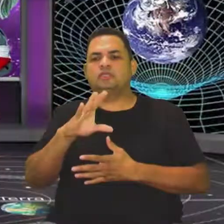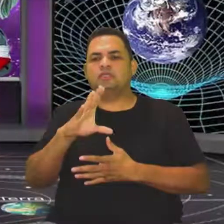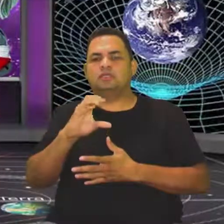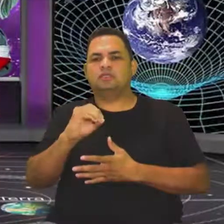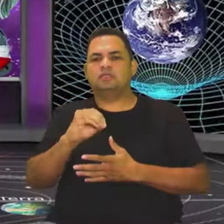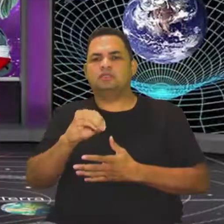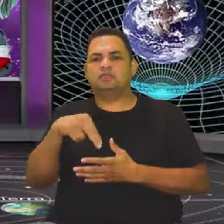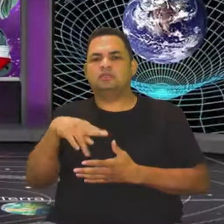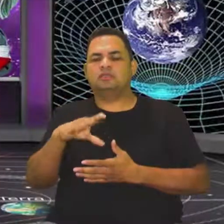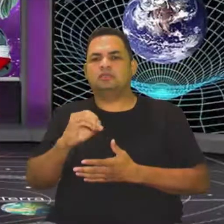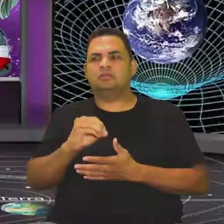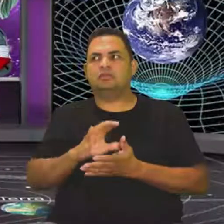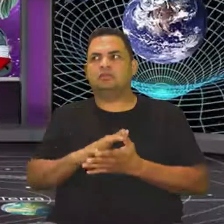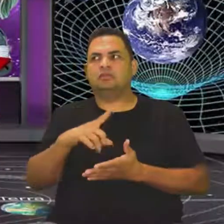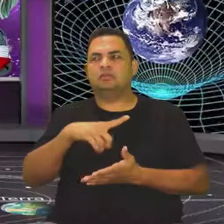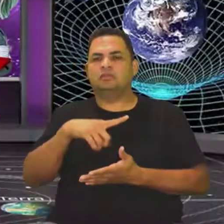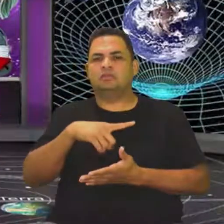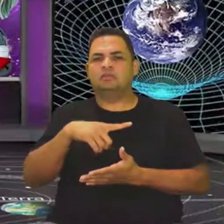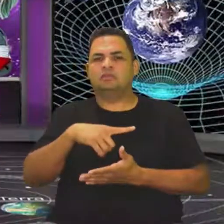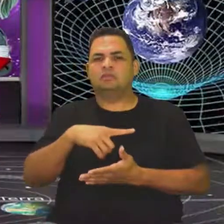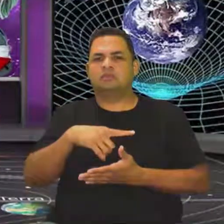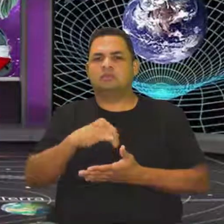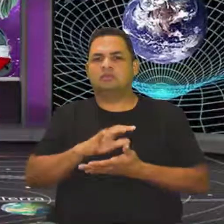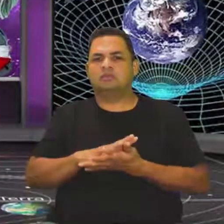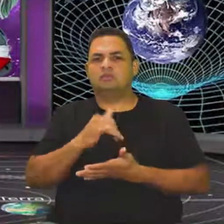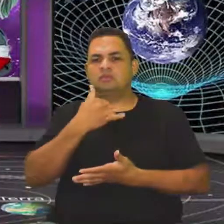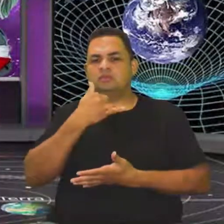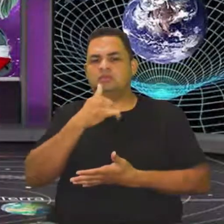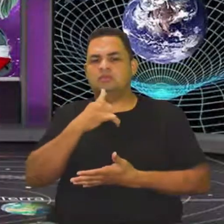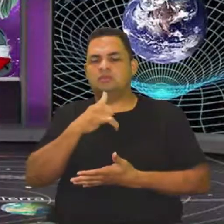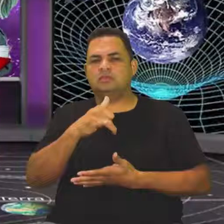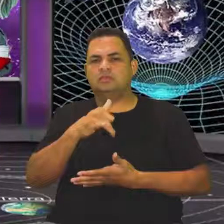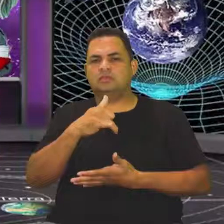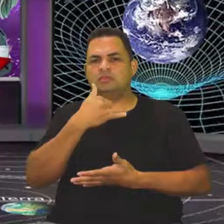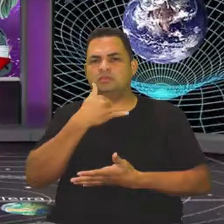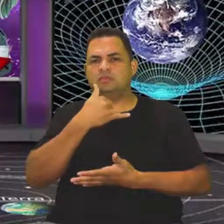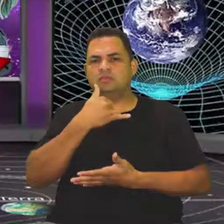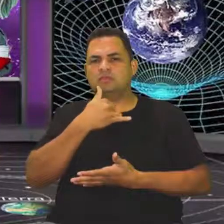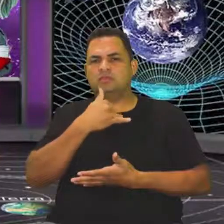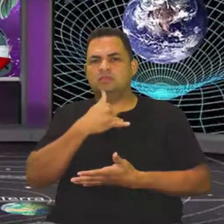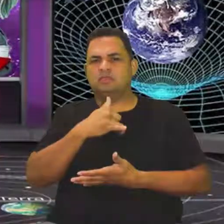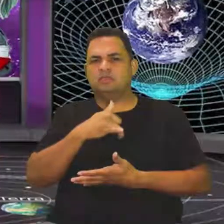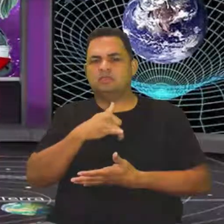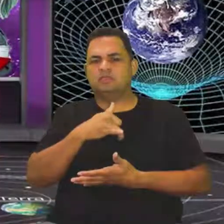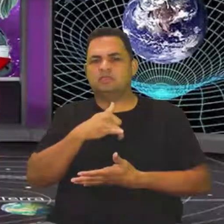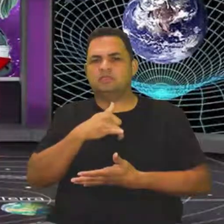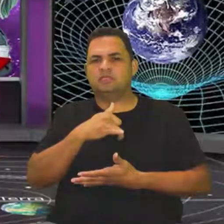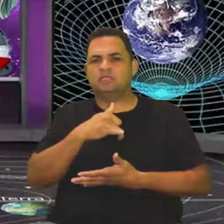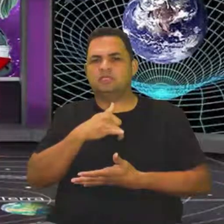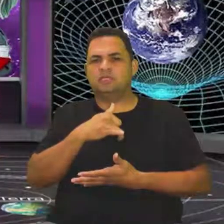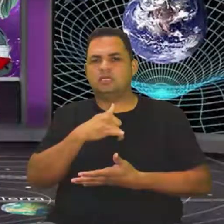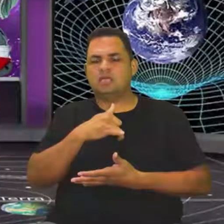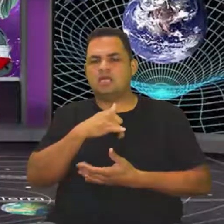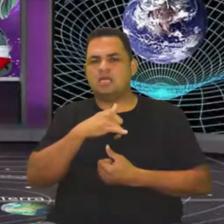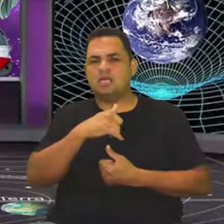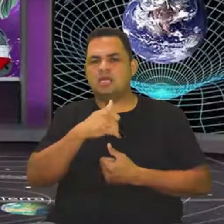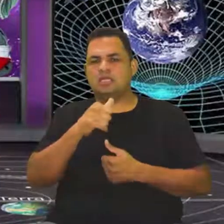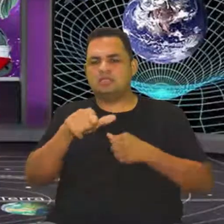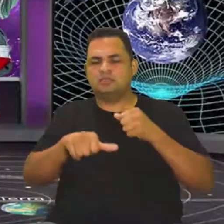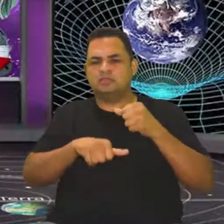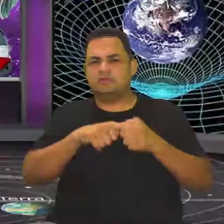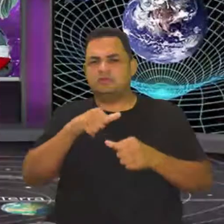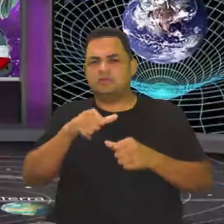lâmpada incandescente é que eu tinha muita energia elétrica transformada em energia térmica e pouca eficiência para energia